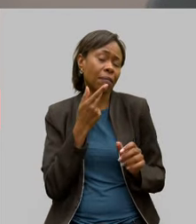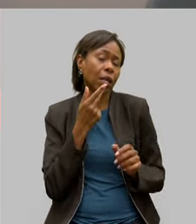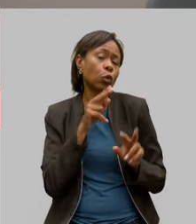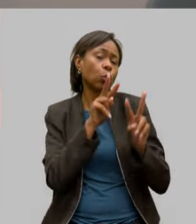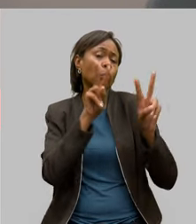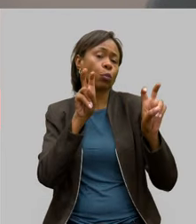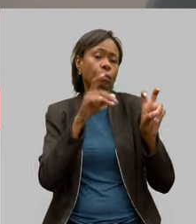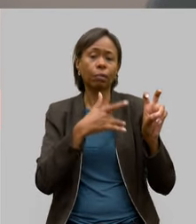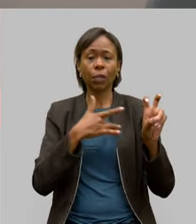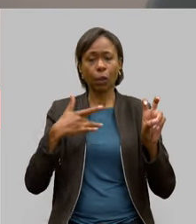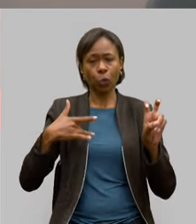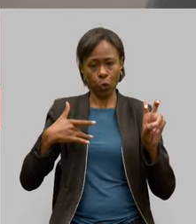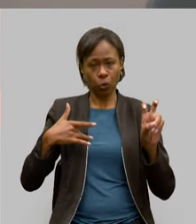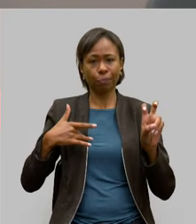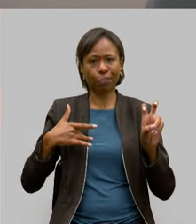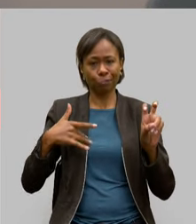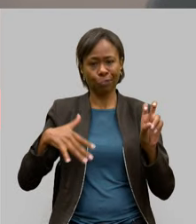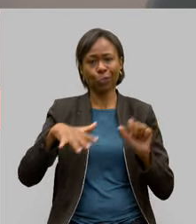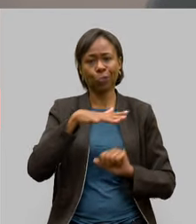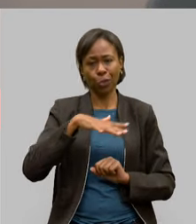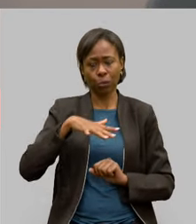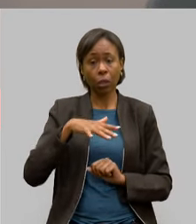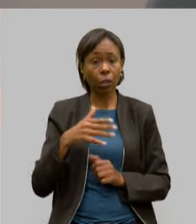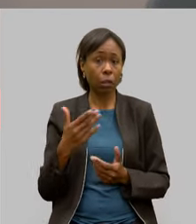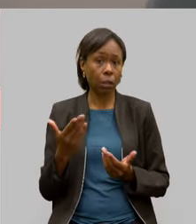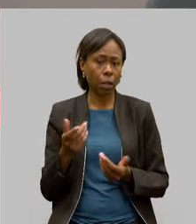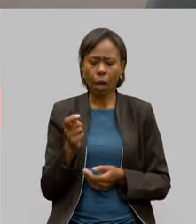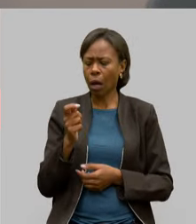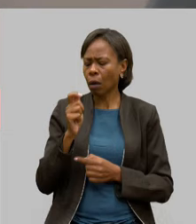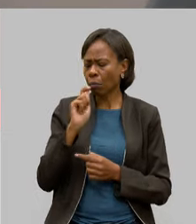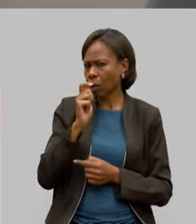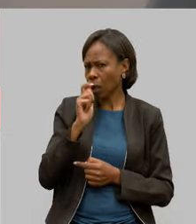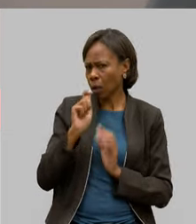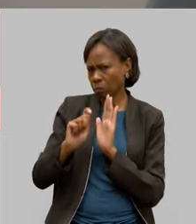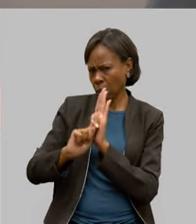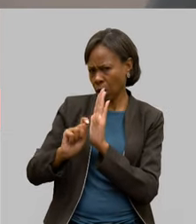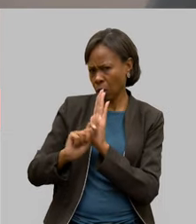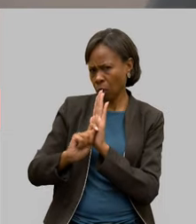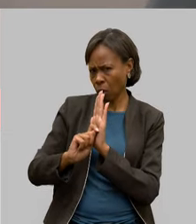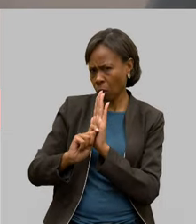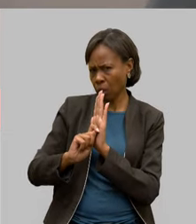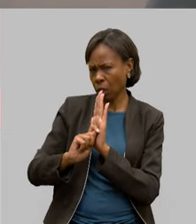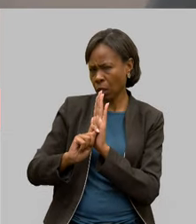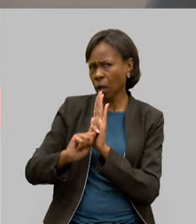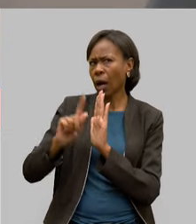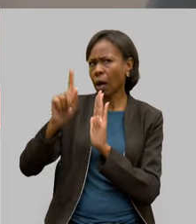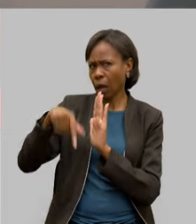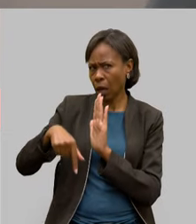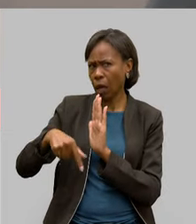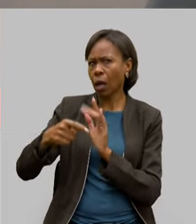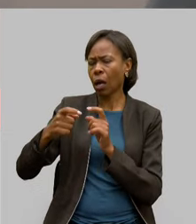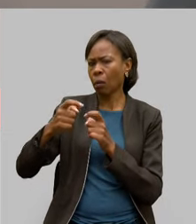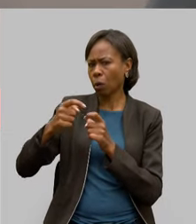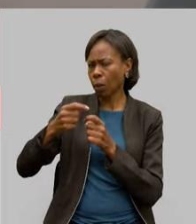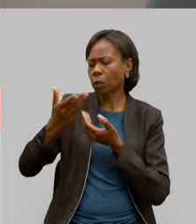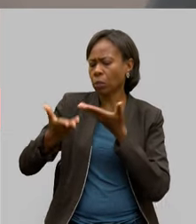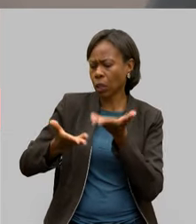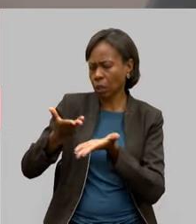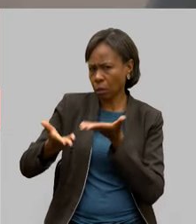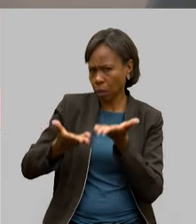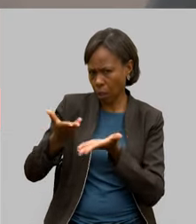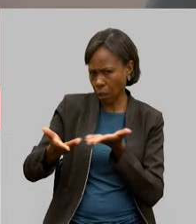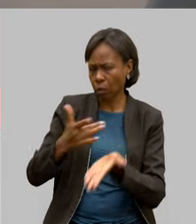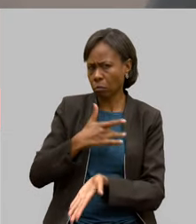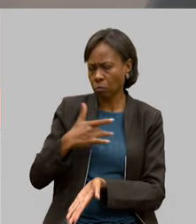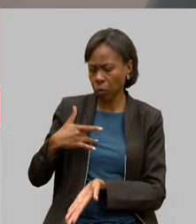ora a maconha ela é medicinal as associações elas promovem acesso as associações elas promovem